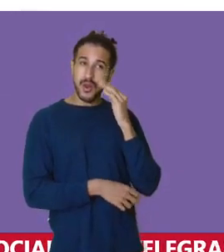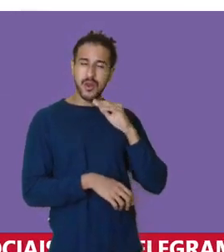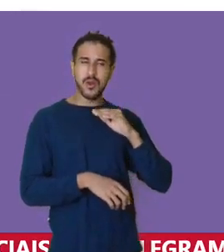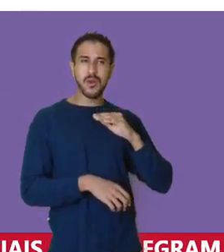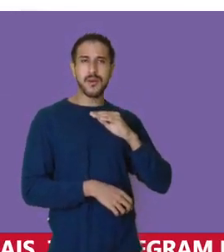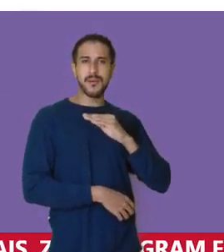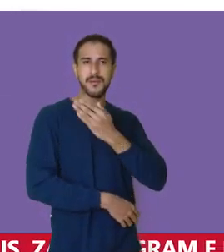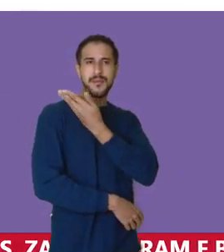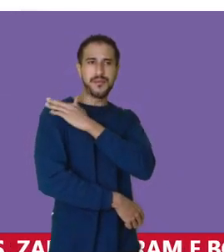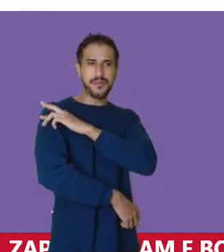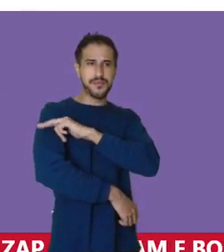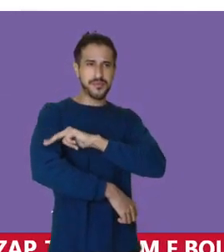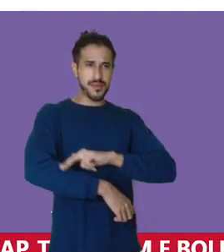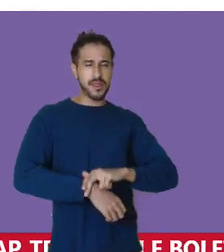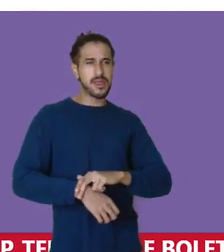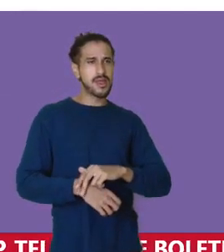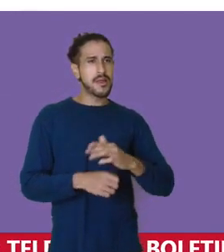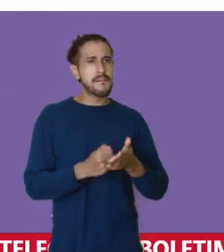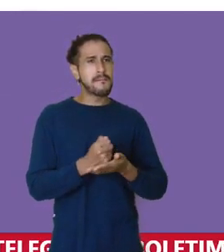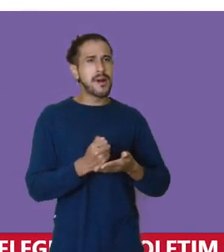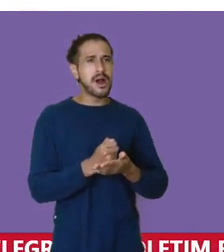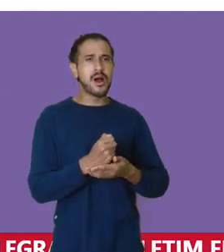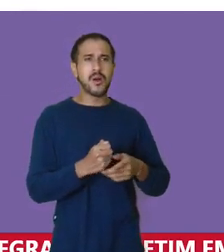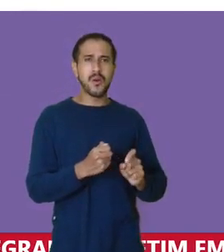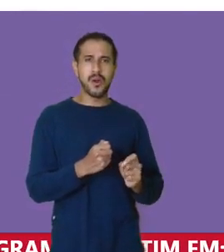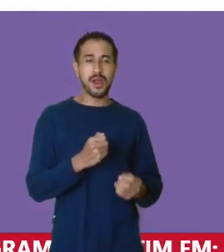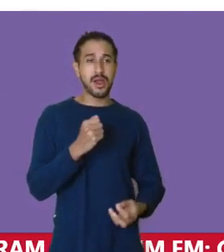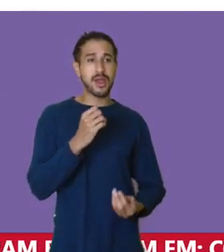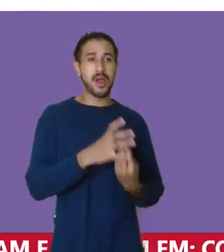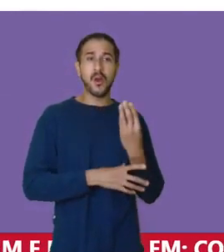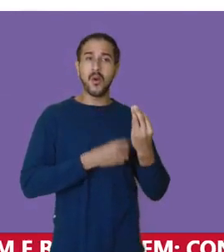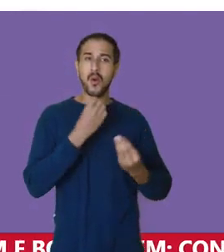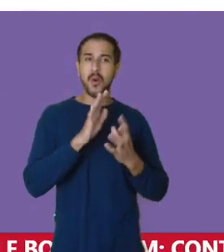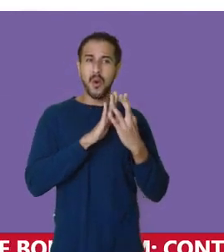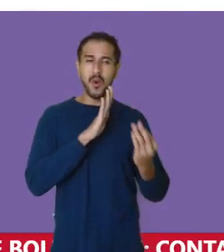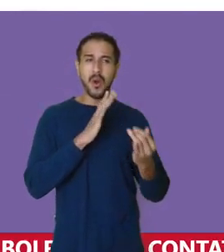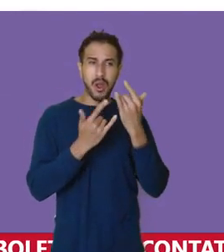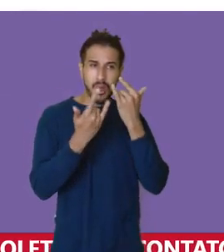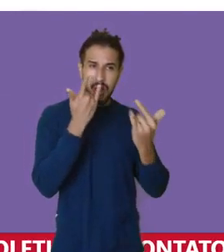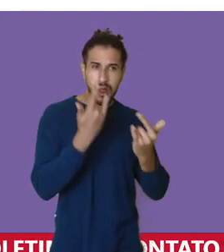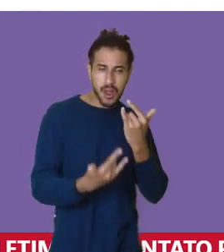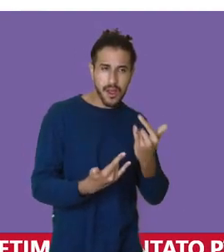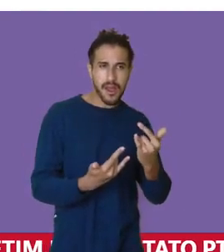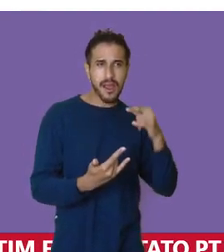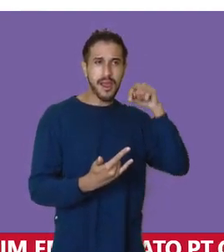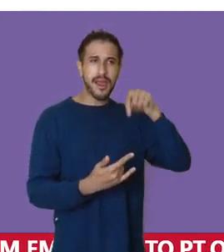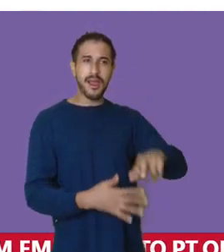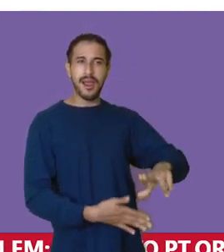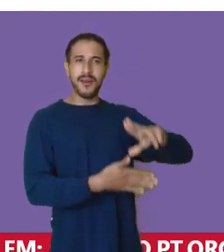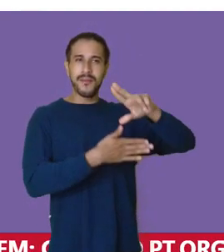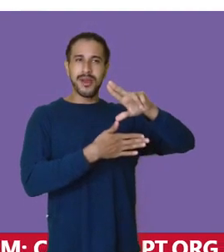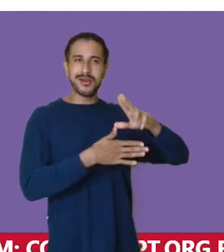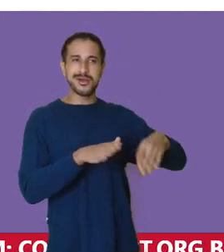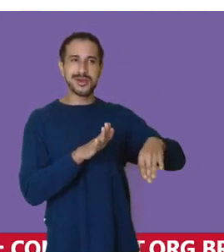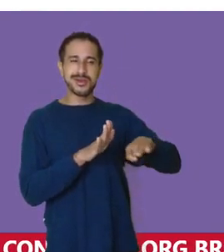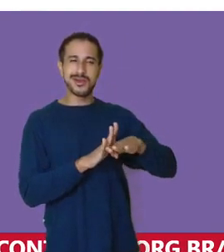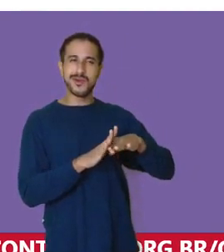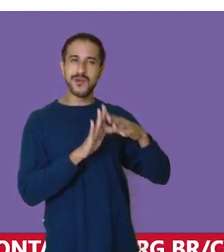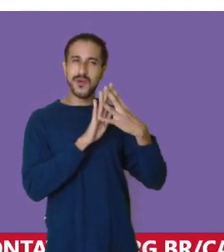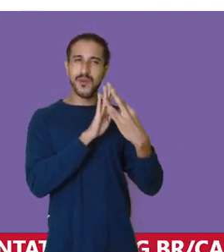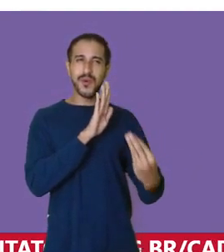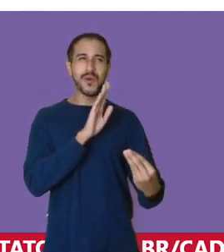racismo que nós vivemos hoje tem fortes raízes na concepção como o capitalismo se ocupou aqui das Américas, na